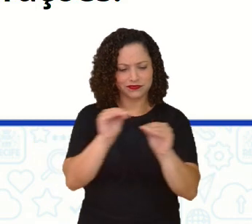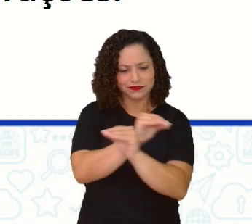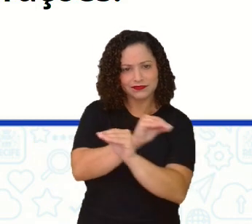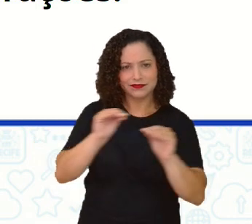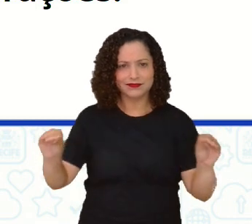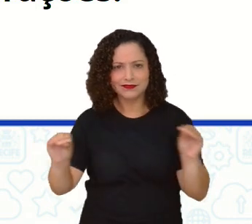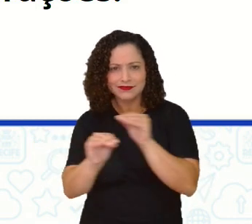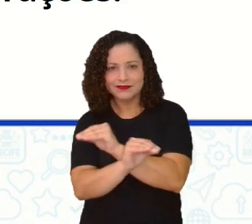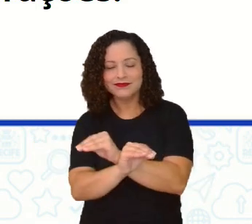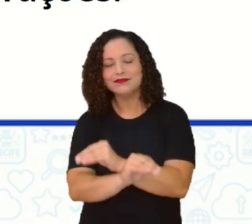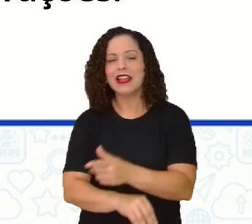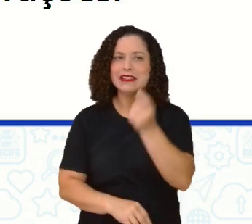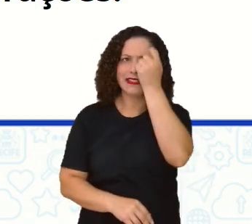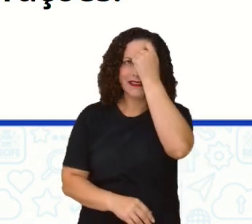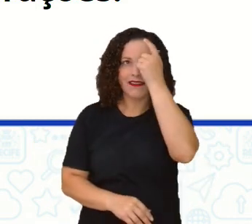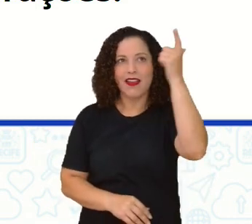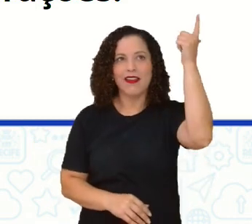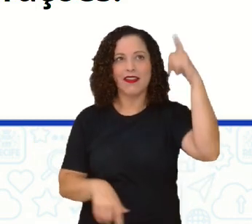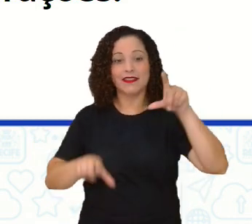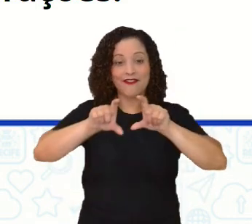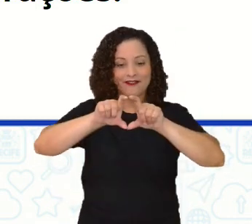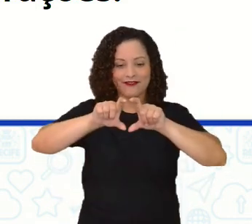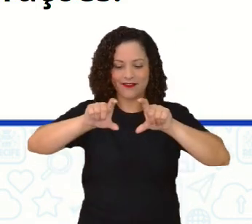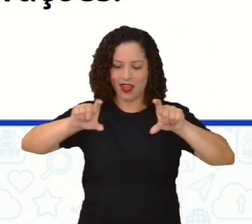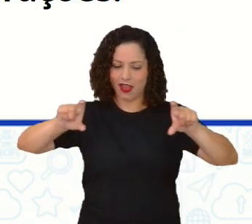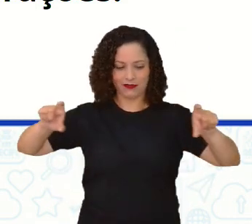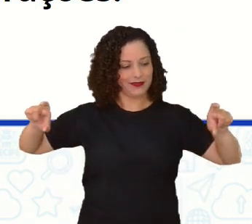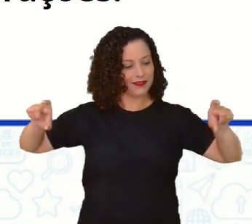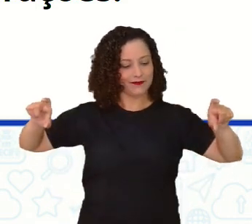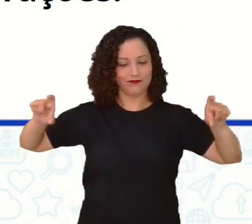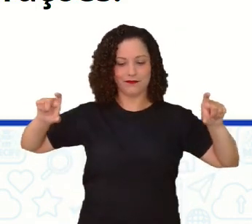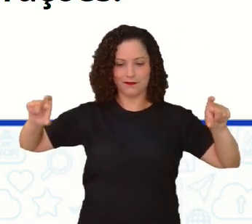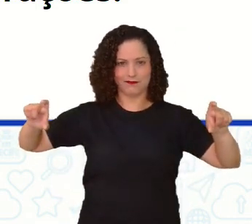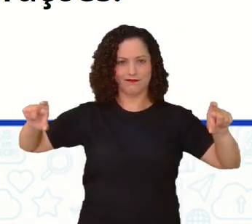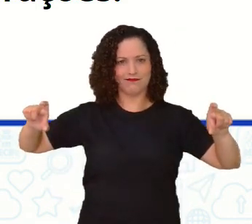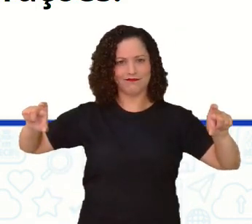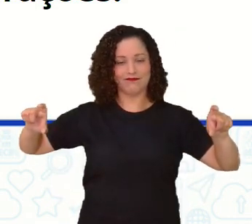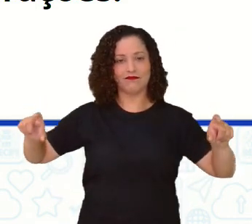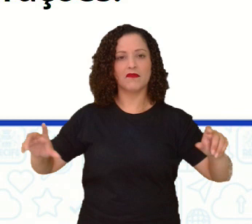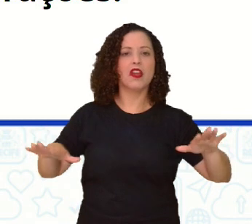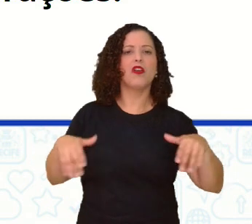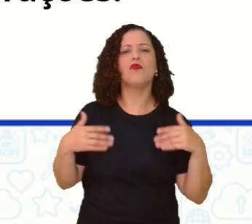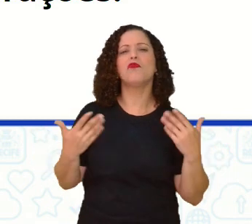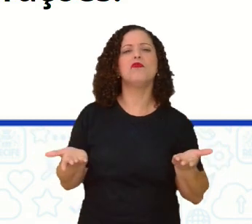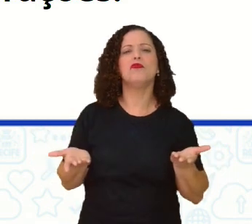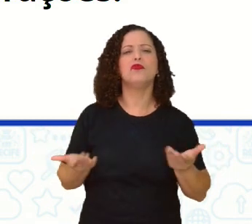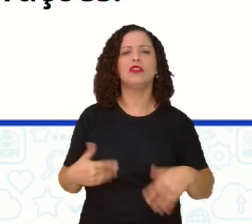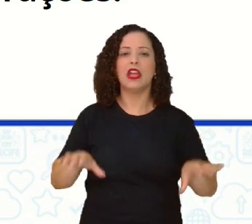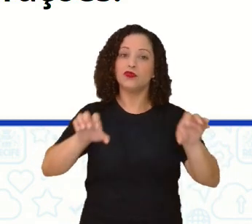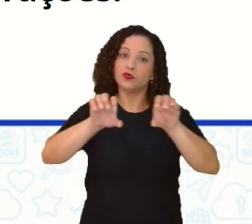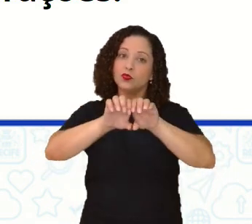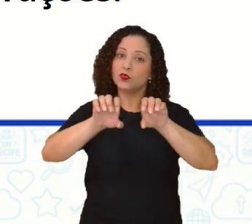organização das ideias nas orações. Então, minha gente, quando estamos estruturando